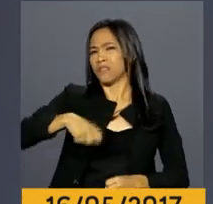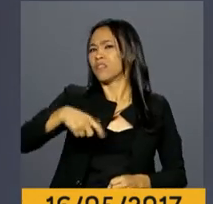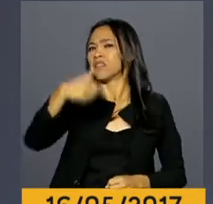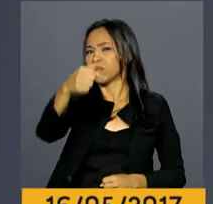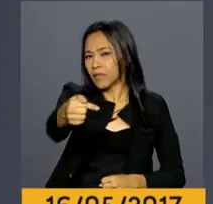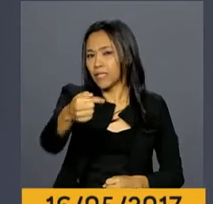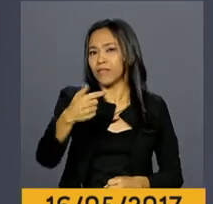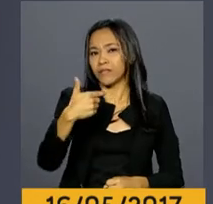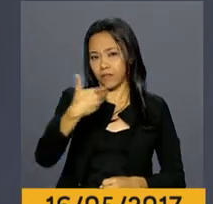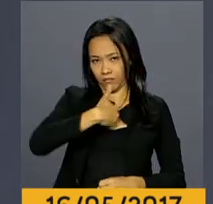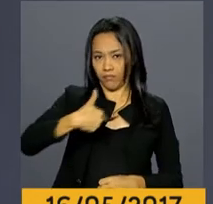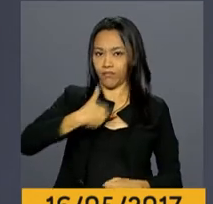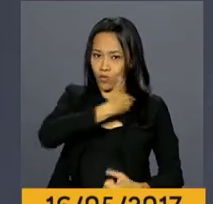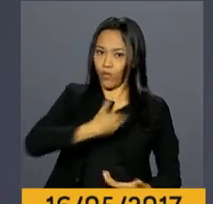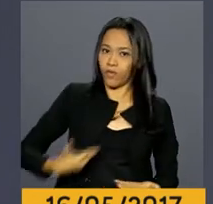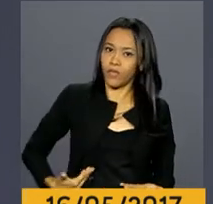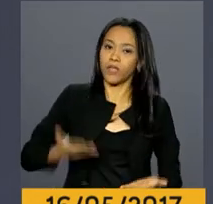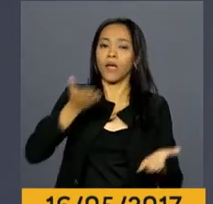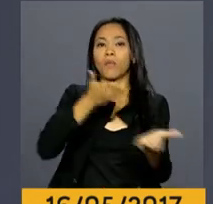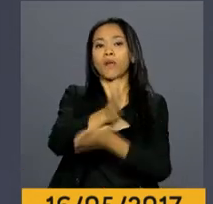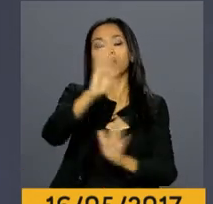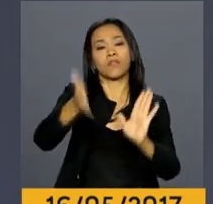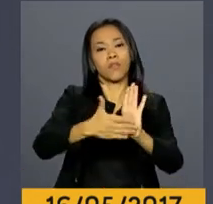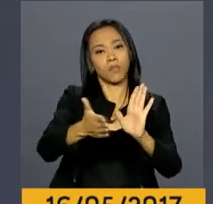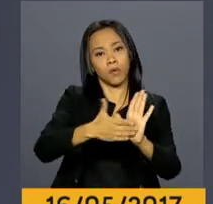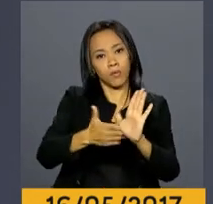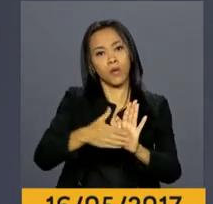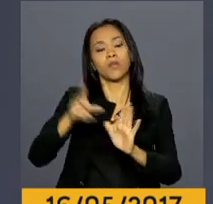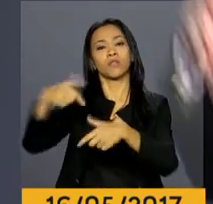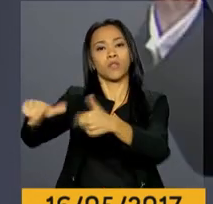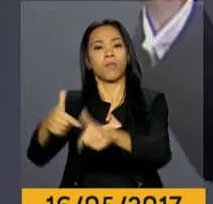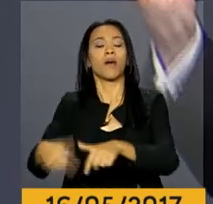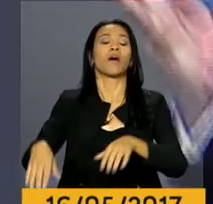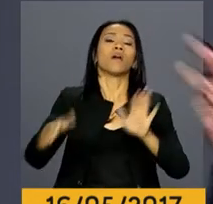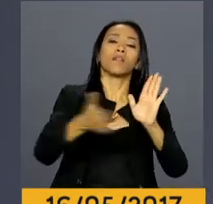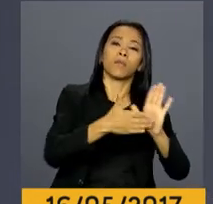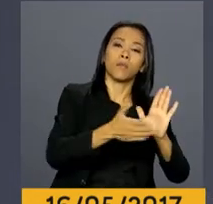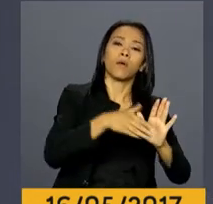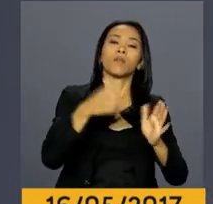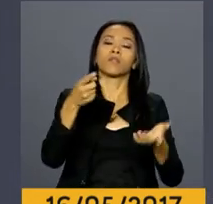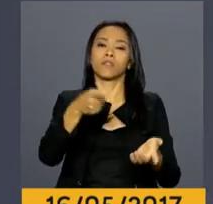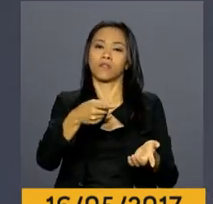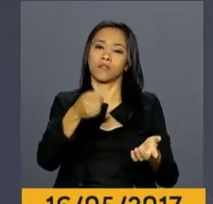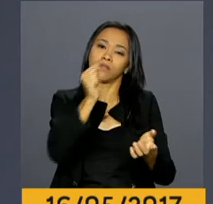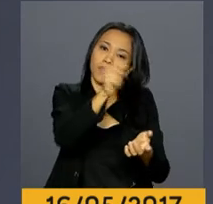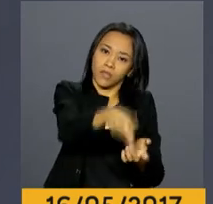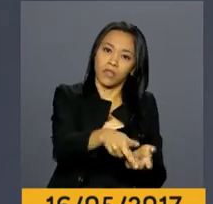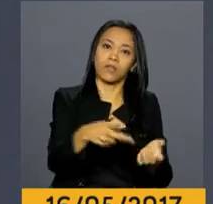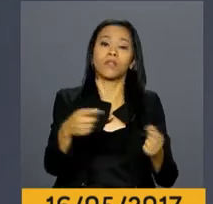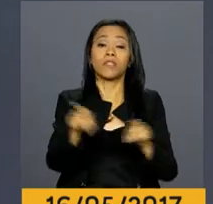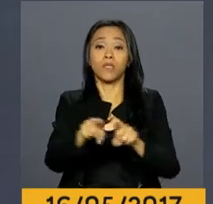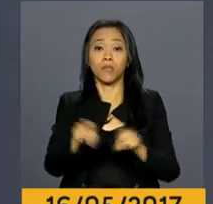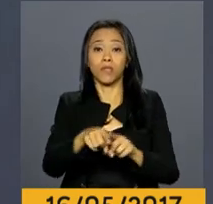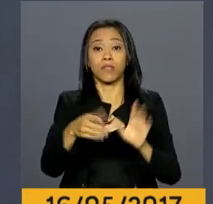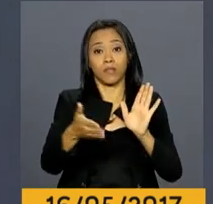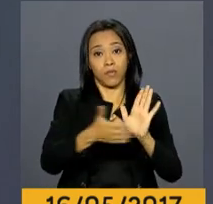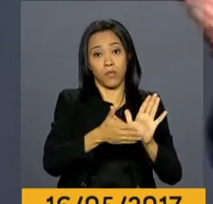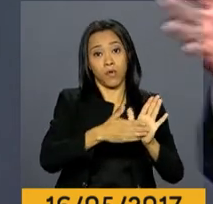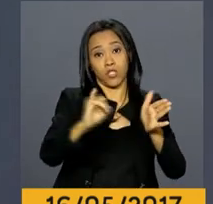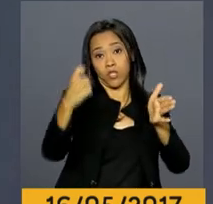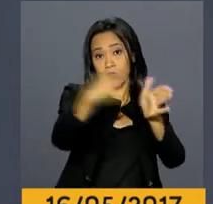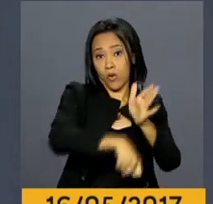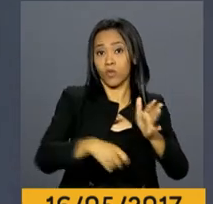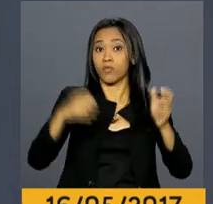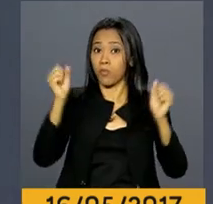um ano e sete meses de governo, com a aprovação da reforma trabalhista, da reforma previdenciária, da simplificação tributária, será que todos um dia possam